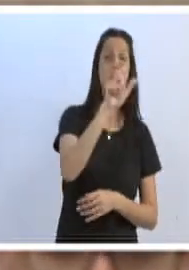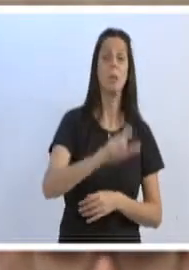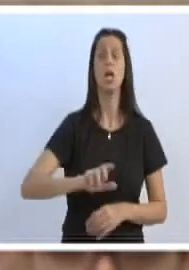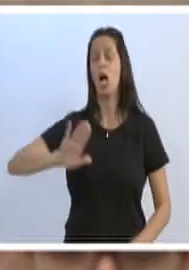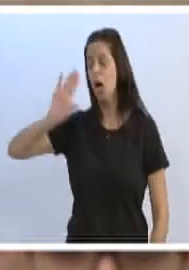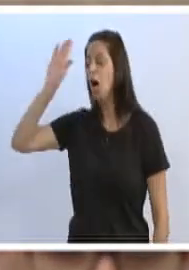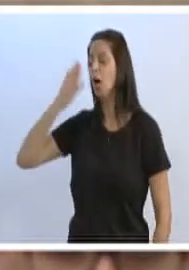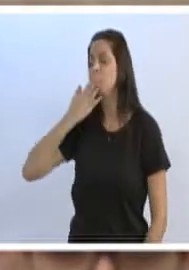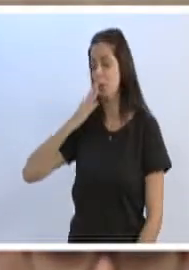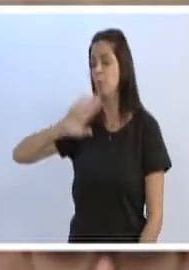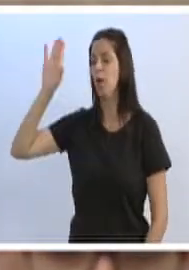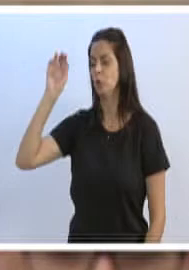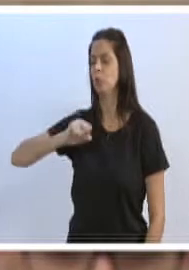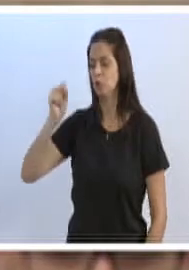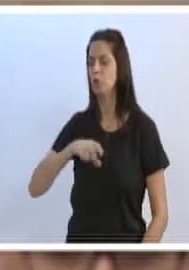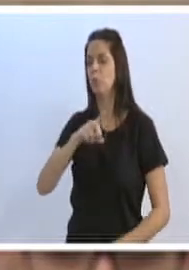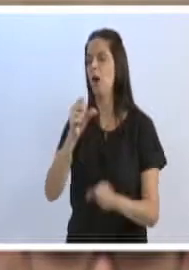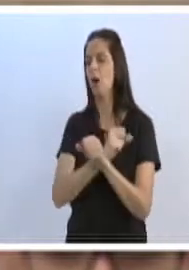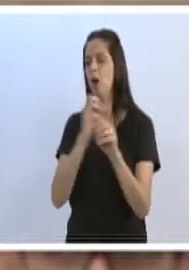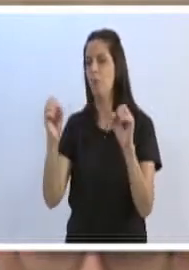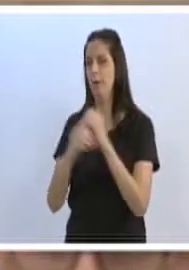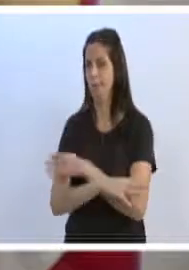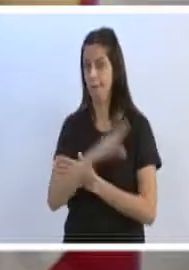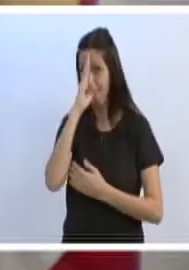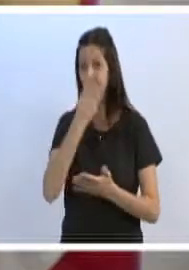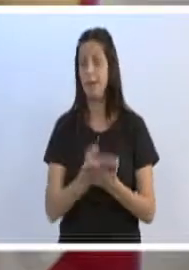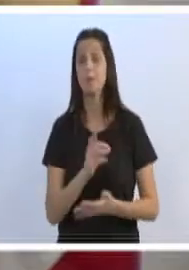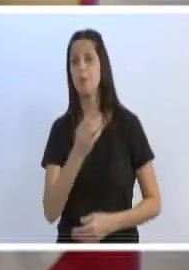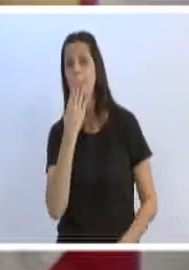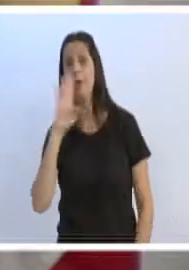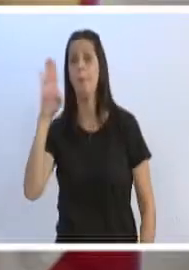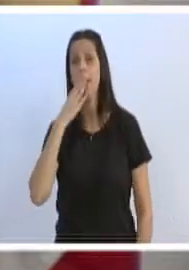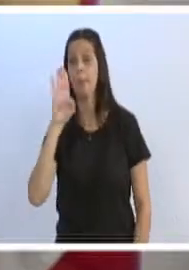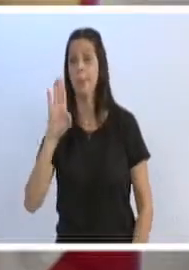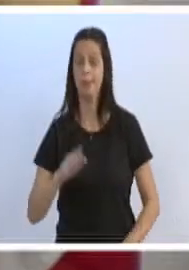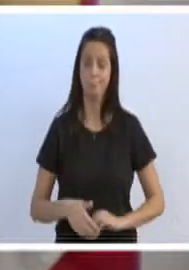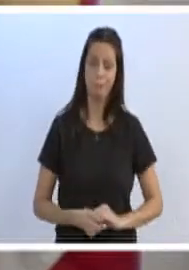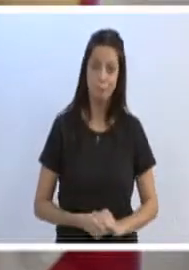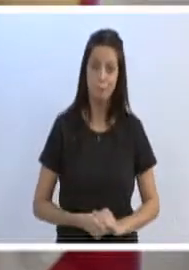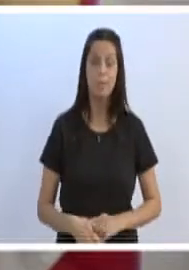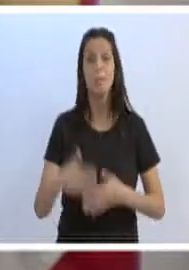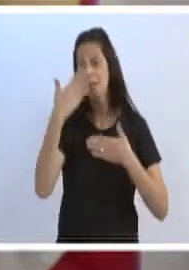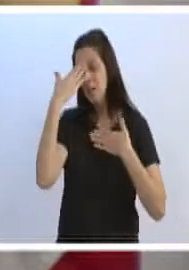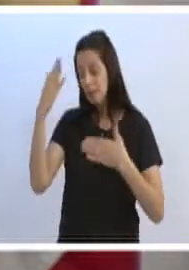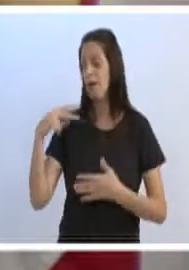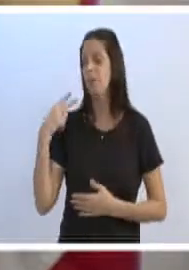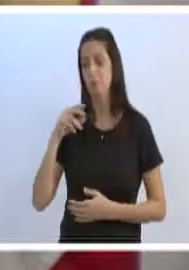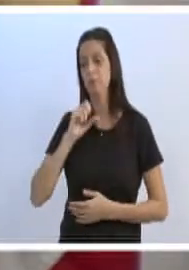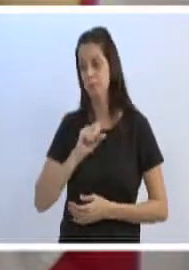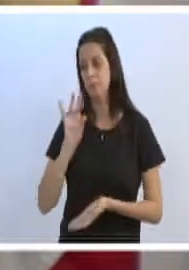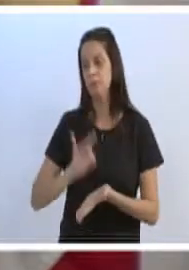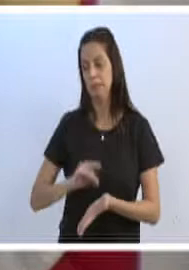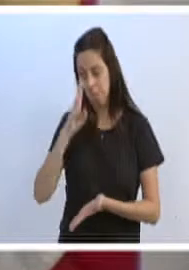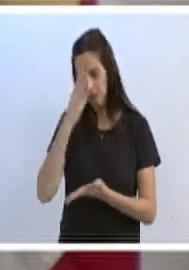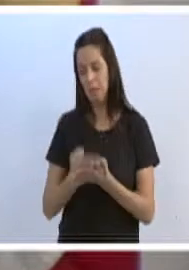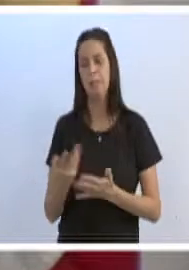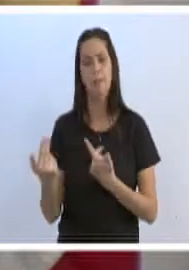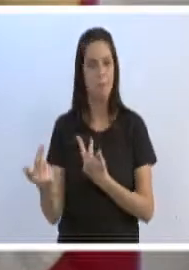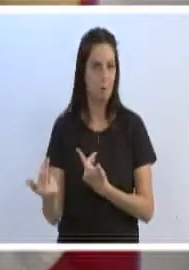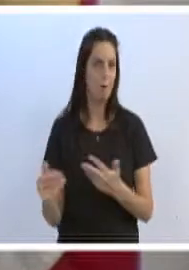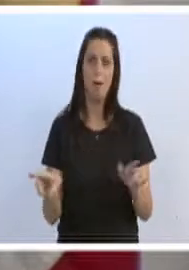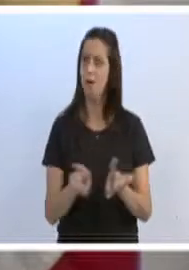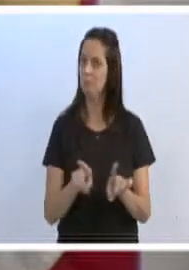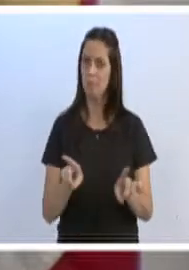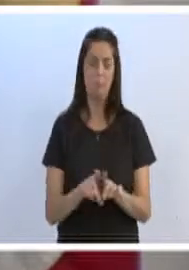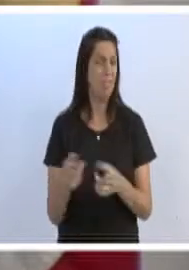meter aquela obra o blumenau obrigado agradeço a parte nobre vereador também acredito que da